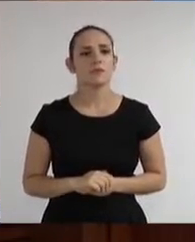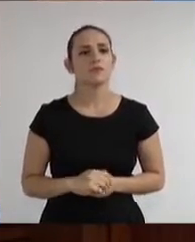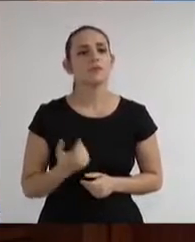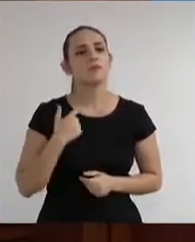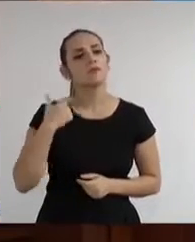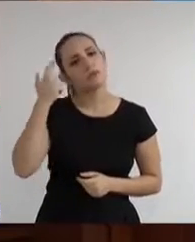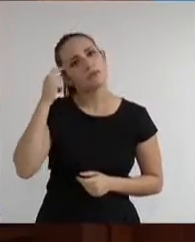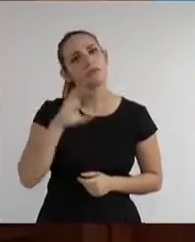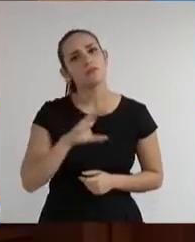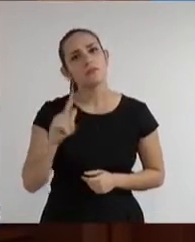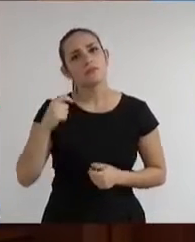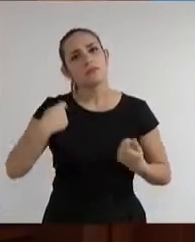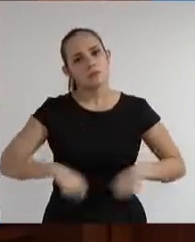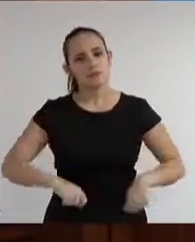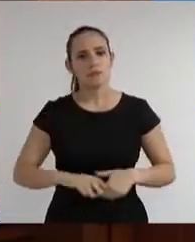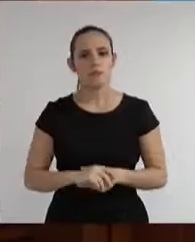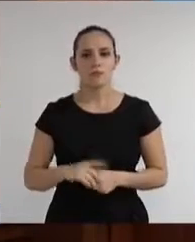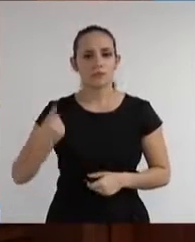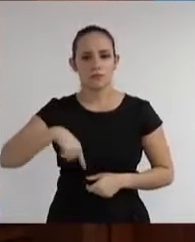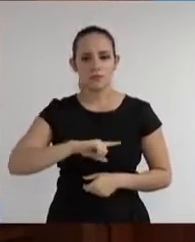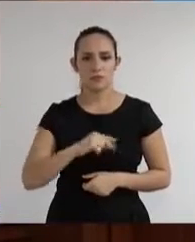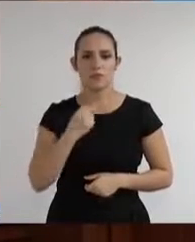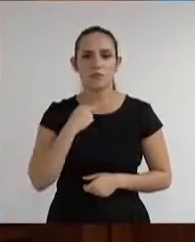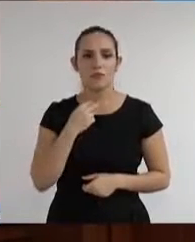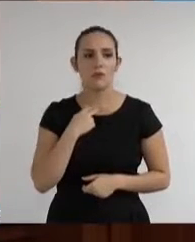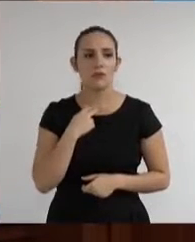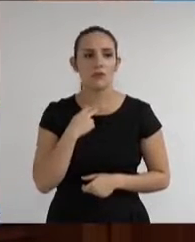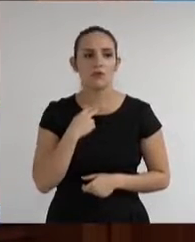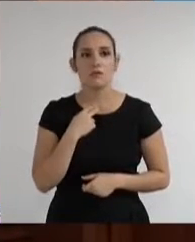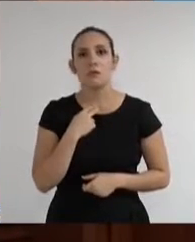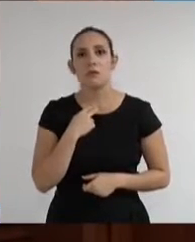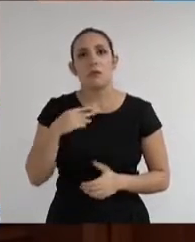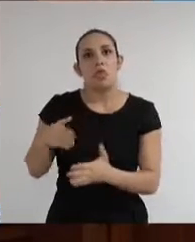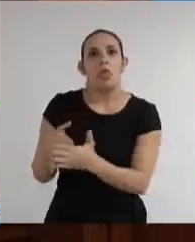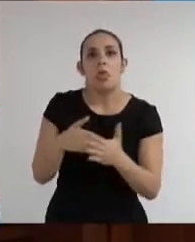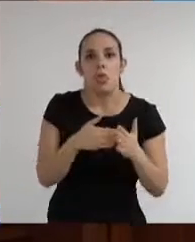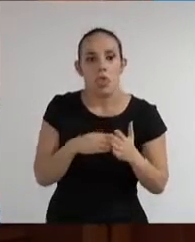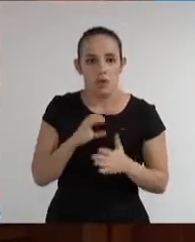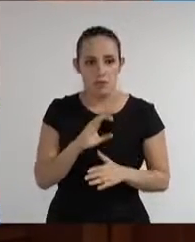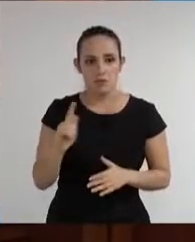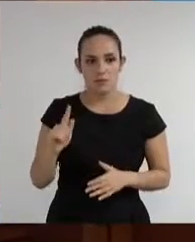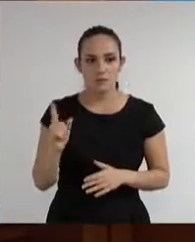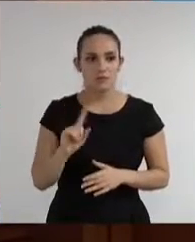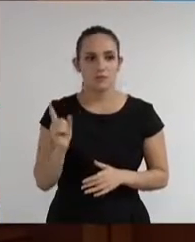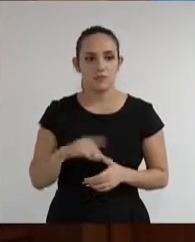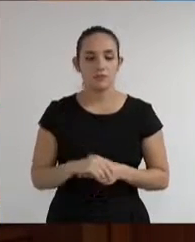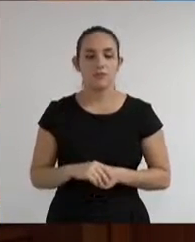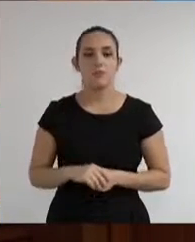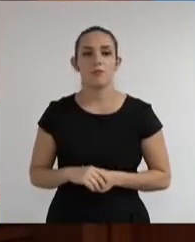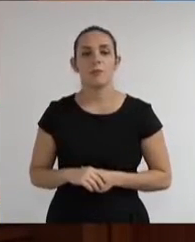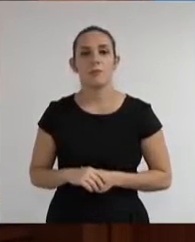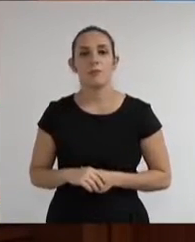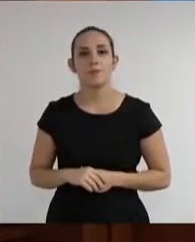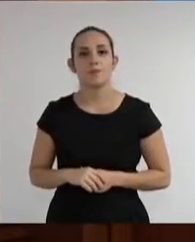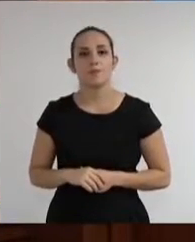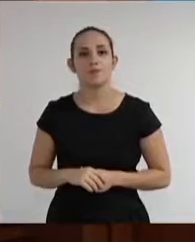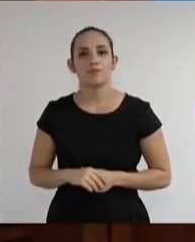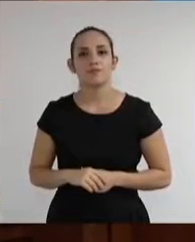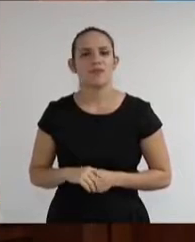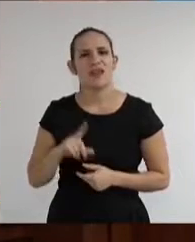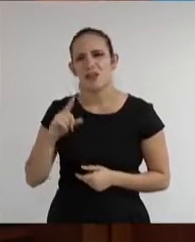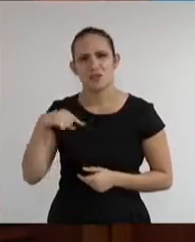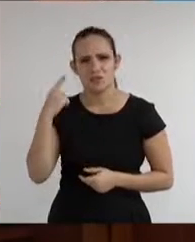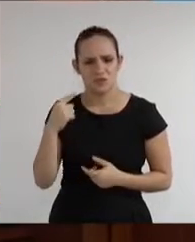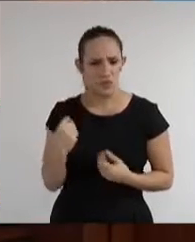Grande precisa disso. Nós não podemos limitar Campo Grande apenas num sistema de zonamento, apenas uma CA, que é um